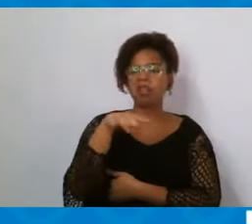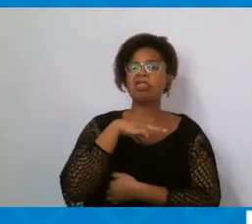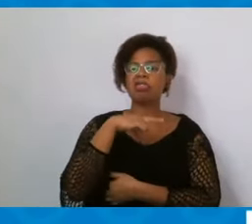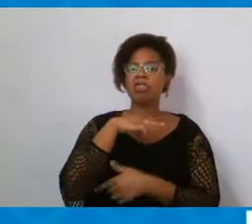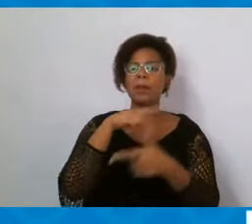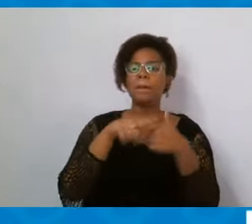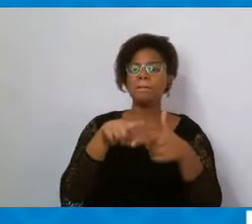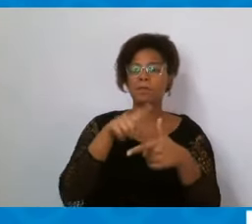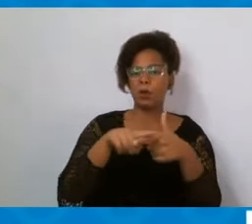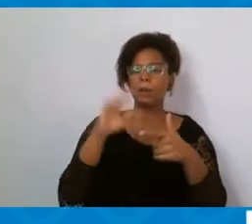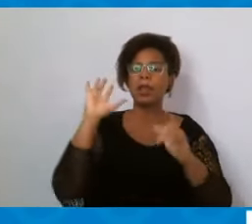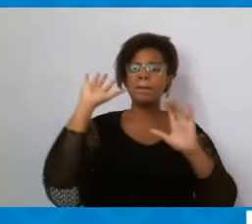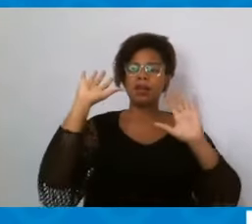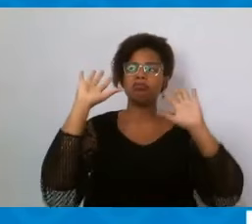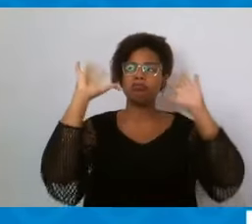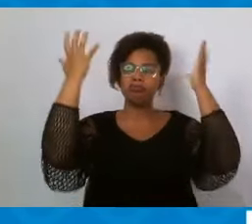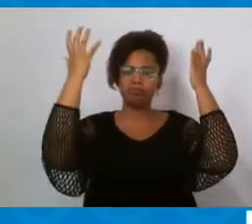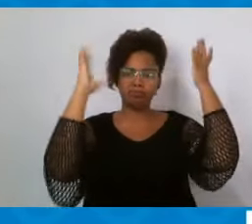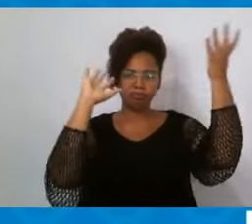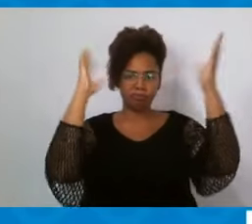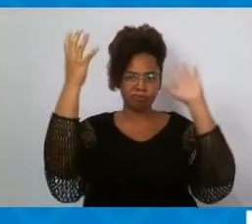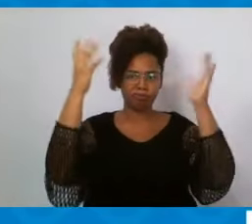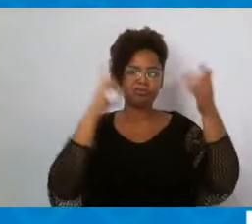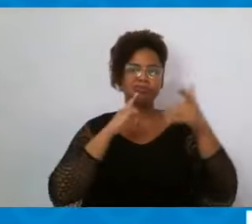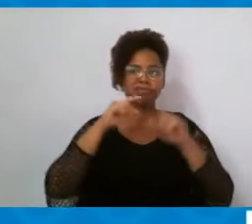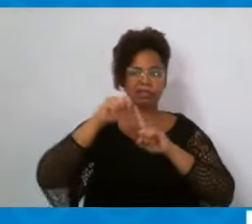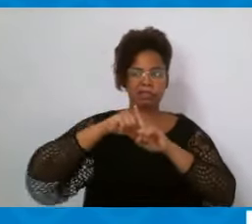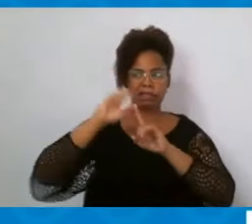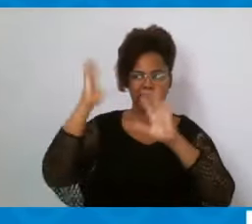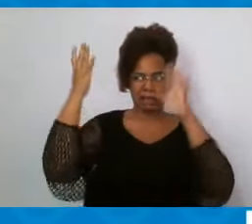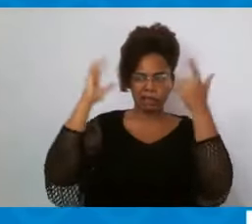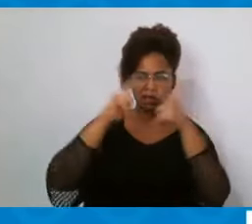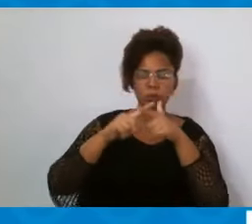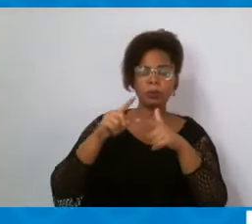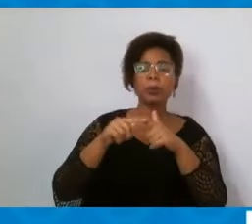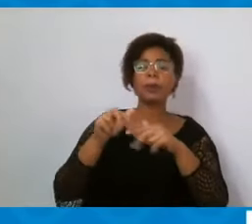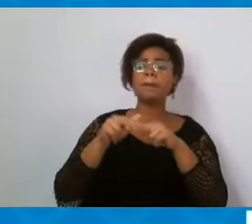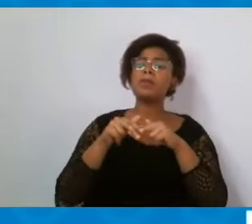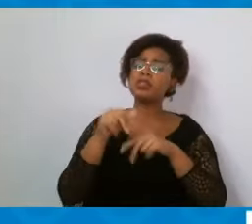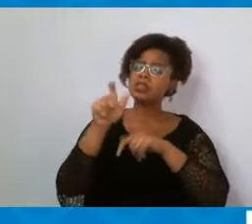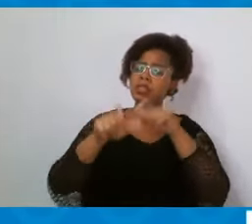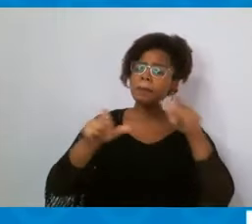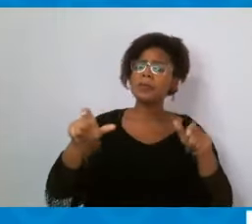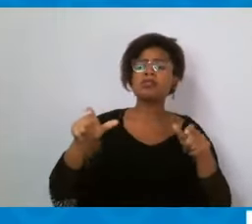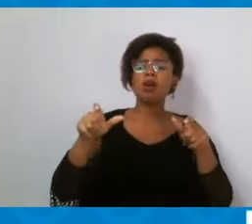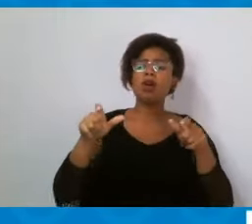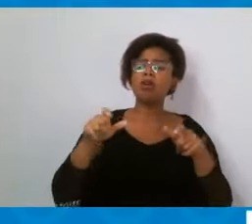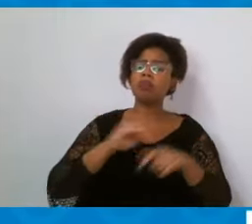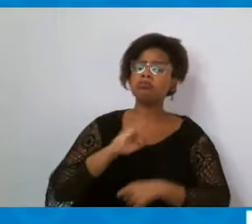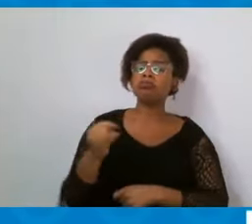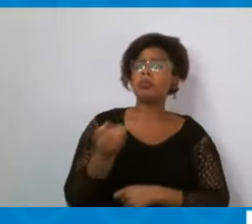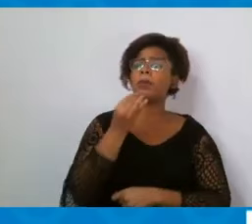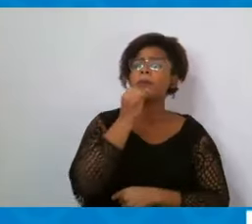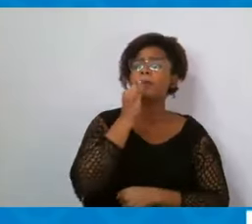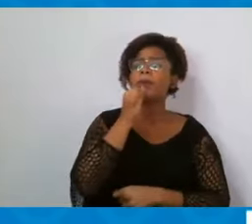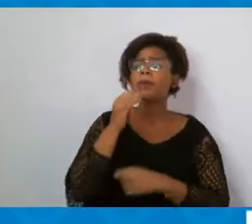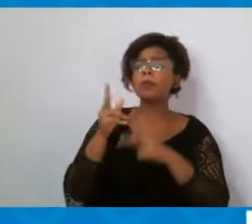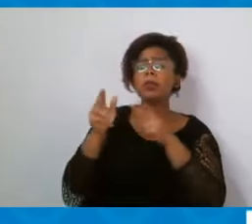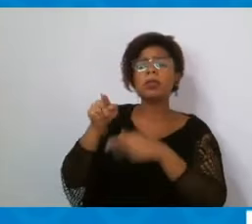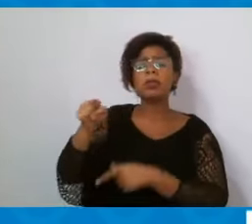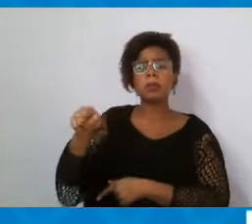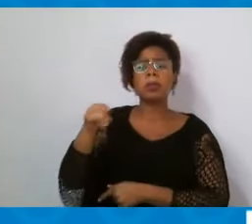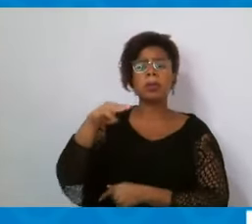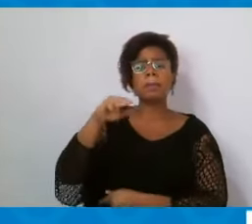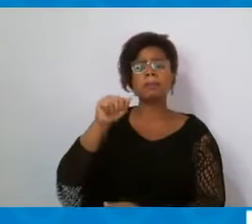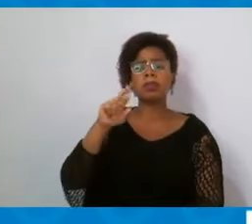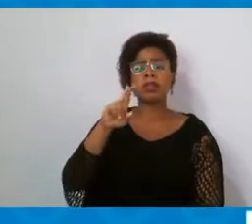Marina e sua equipe para começar a dar conta. Um foguete que lança sementes pode